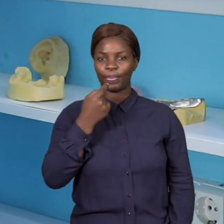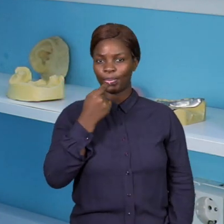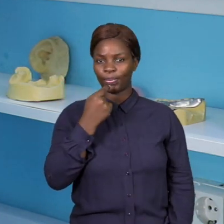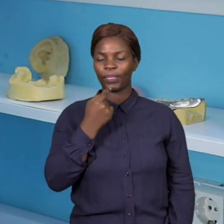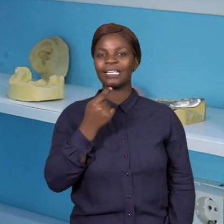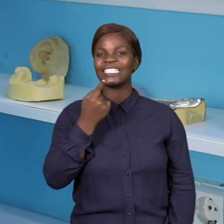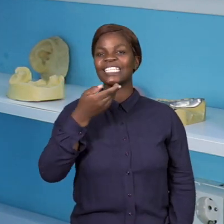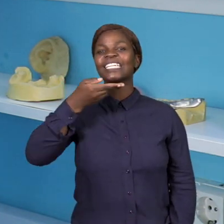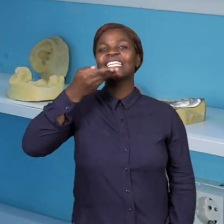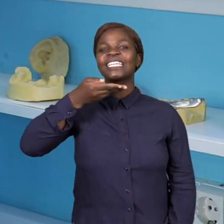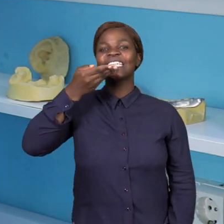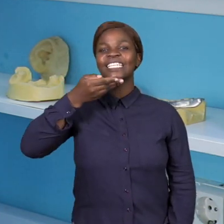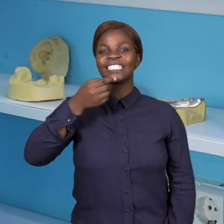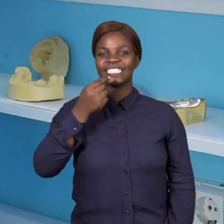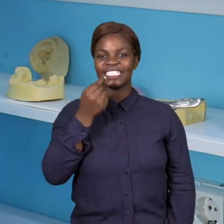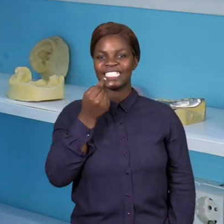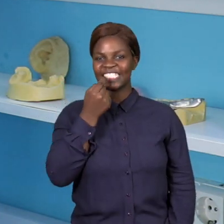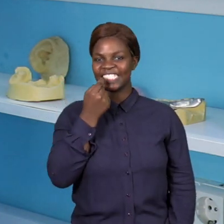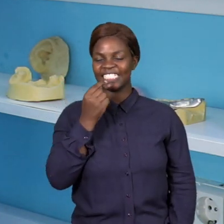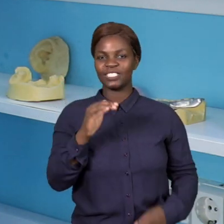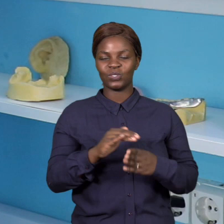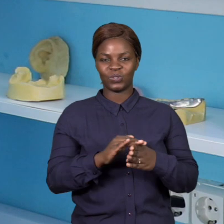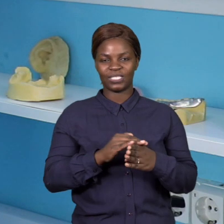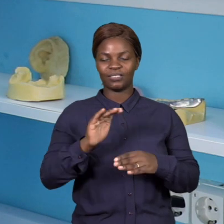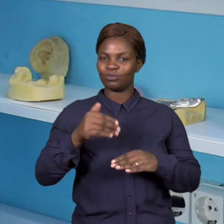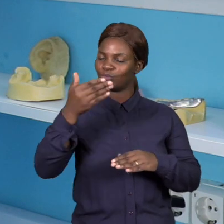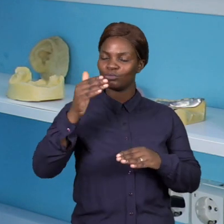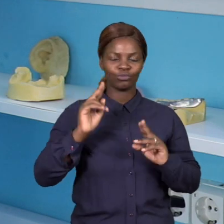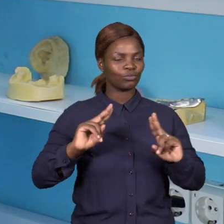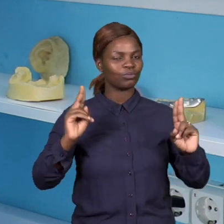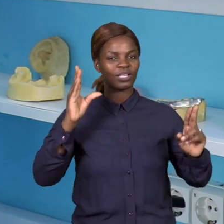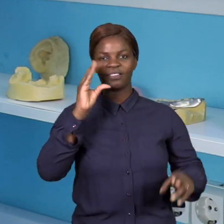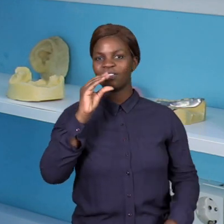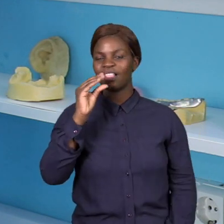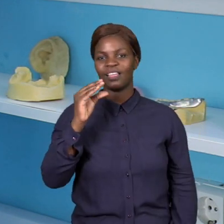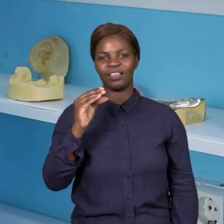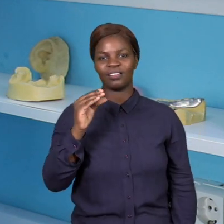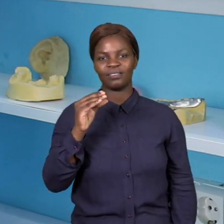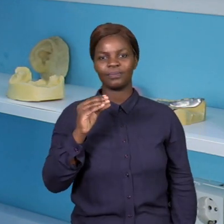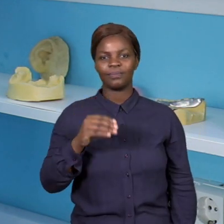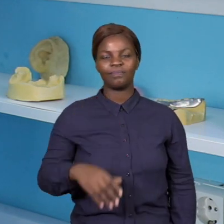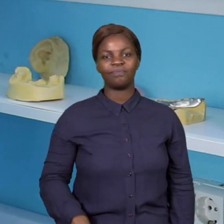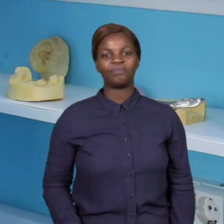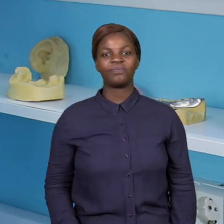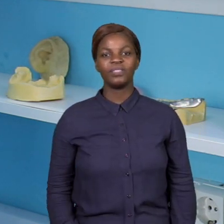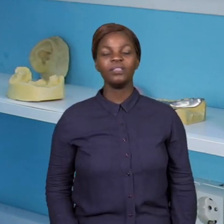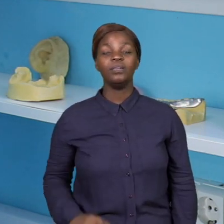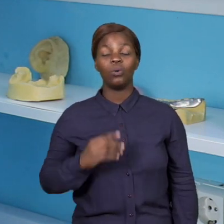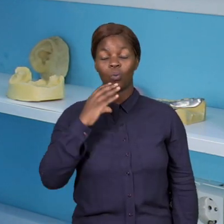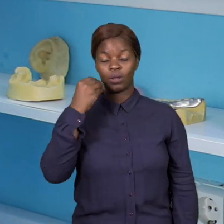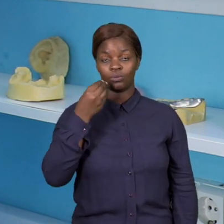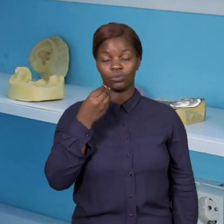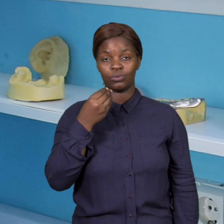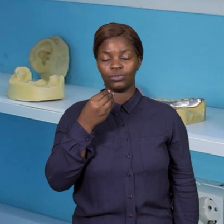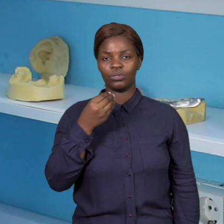ponta da língua na parte de frente dos dentes, criando as palavras, não? Como por exemplo L, R, e isto quando